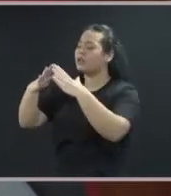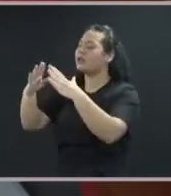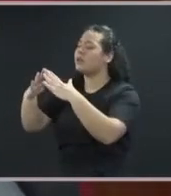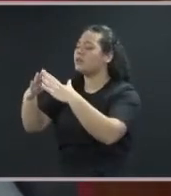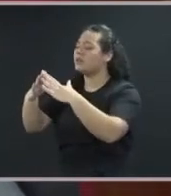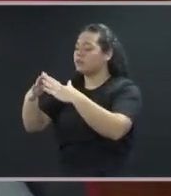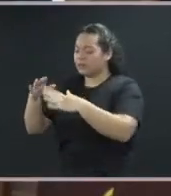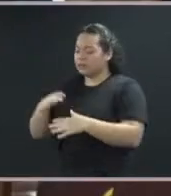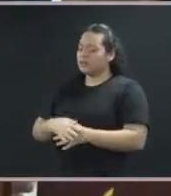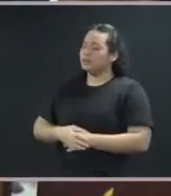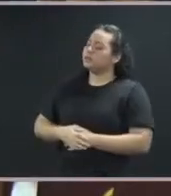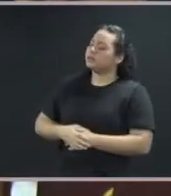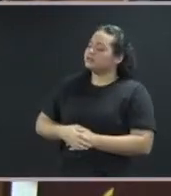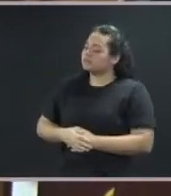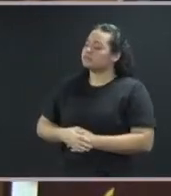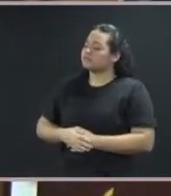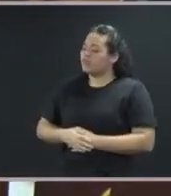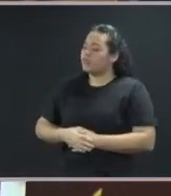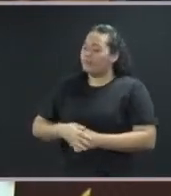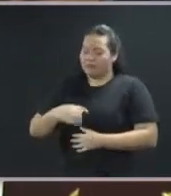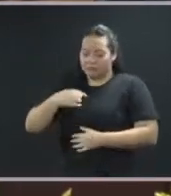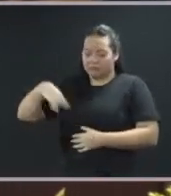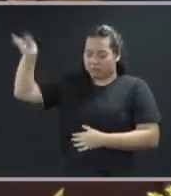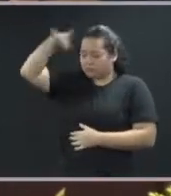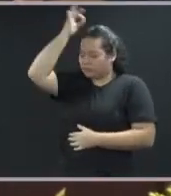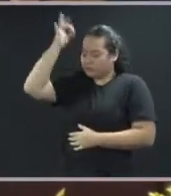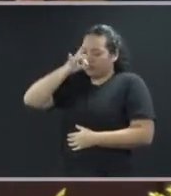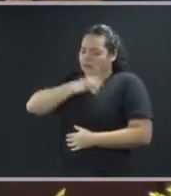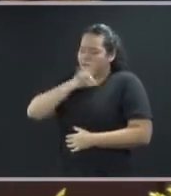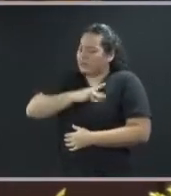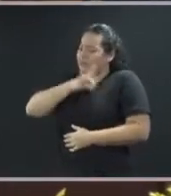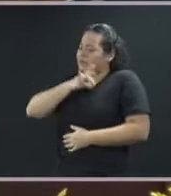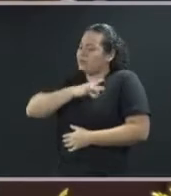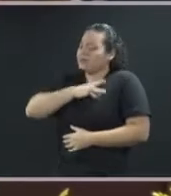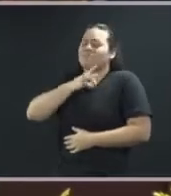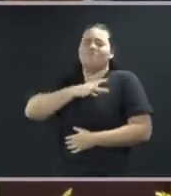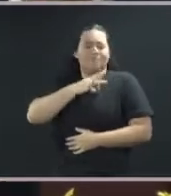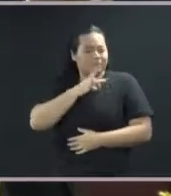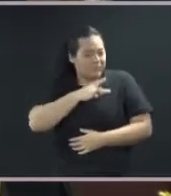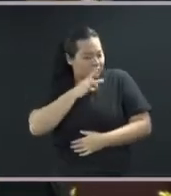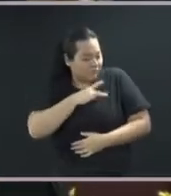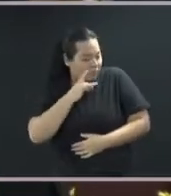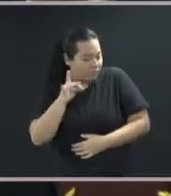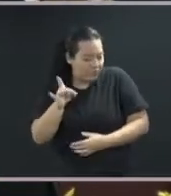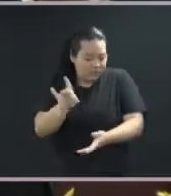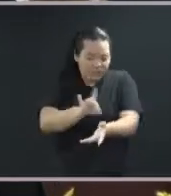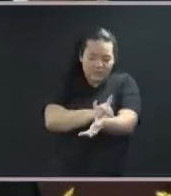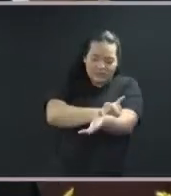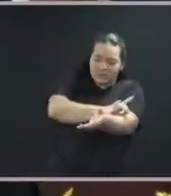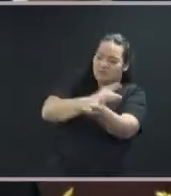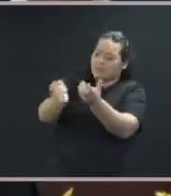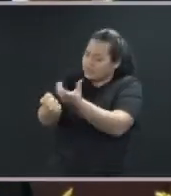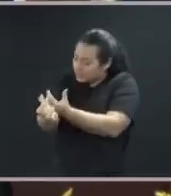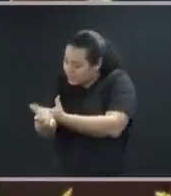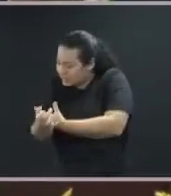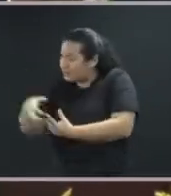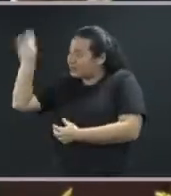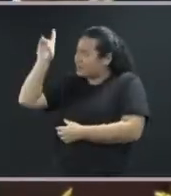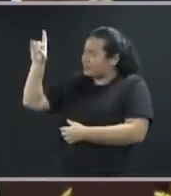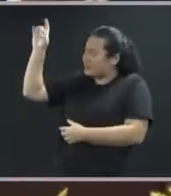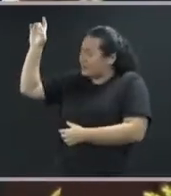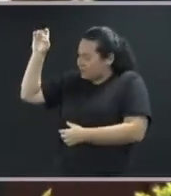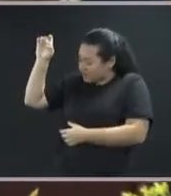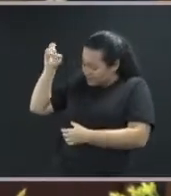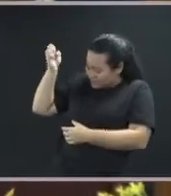O Espírito de Deus se move em nós de uma maneira, você fica cheio da graça, cheio